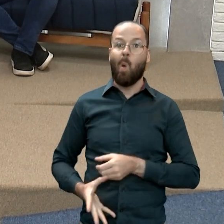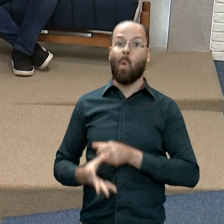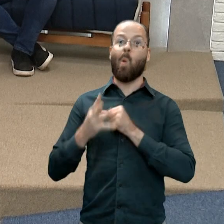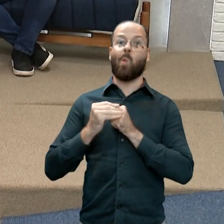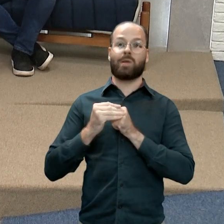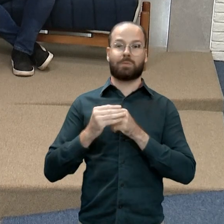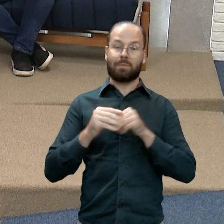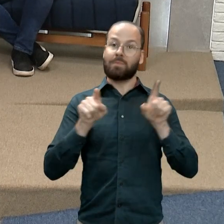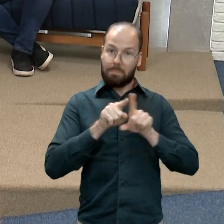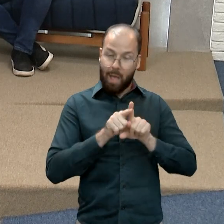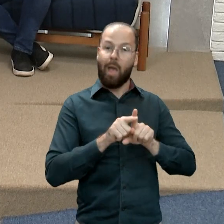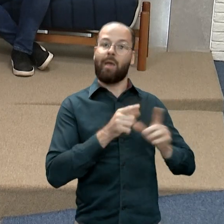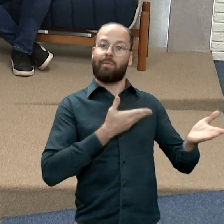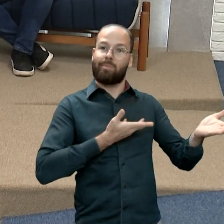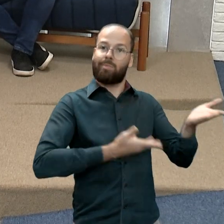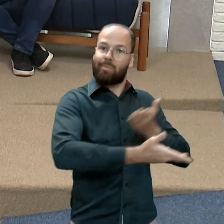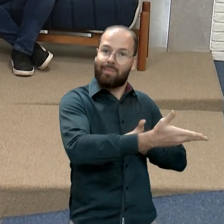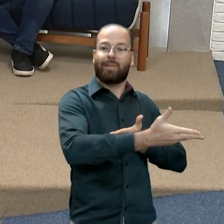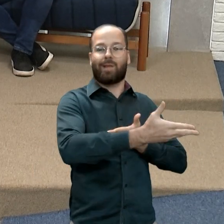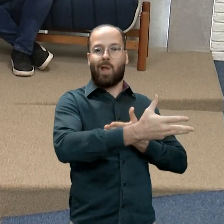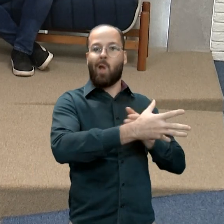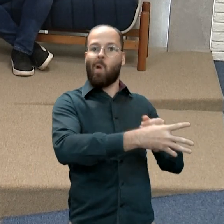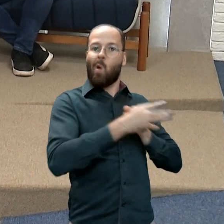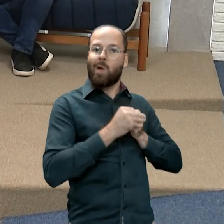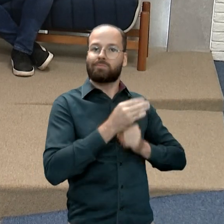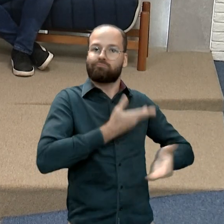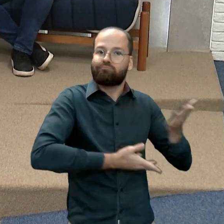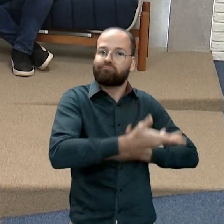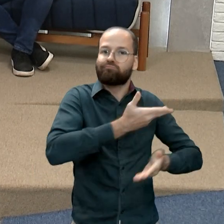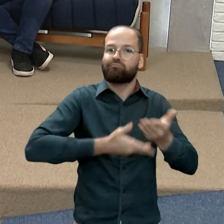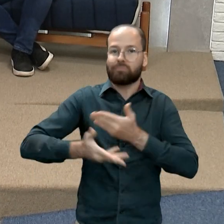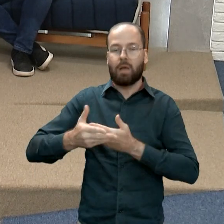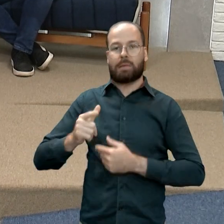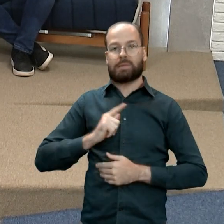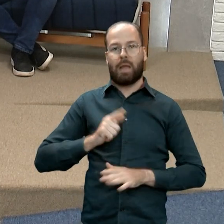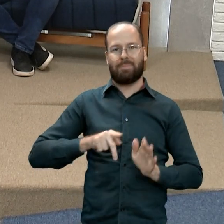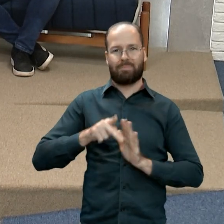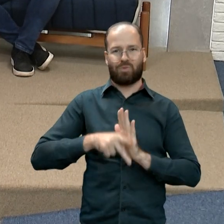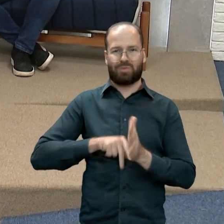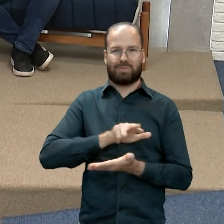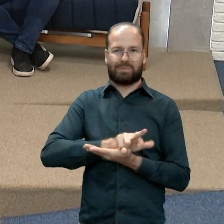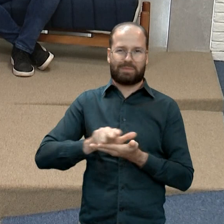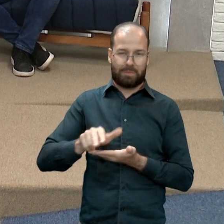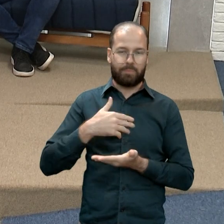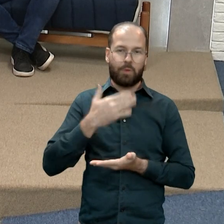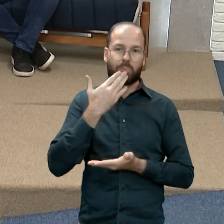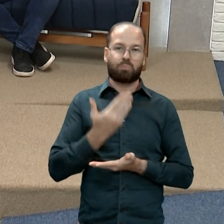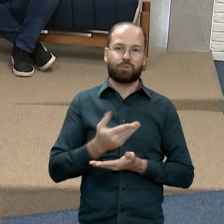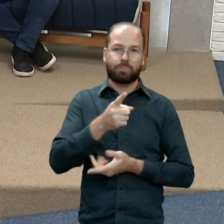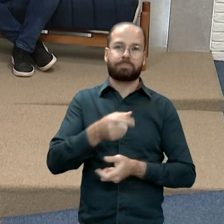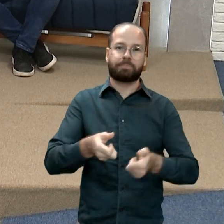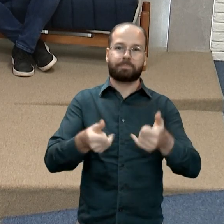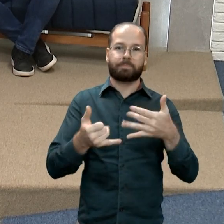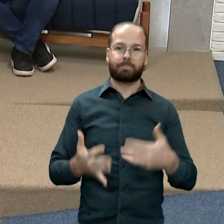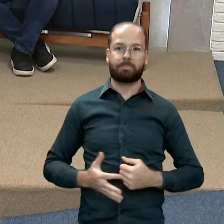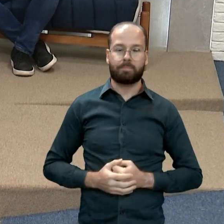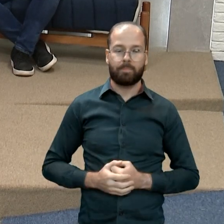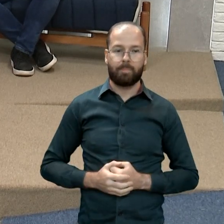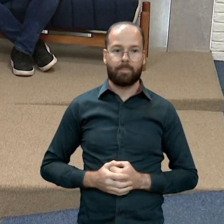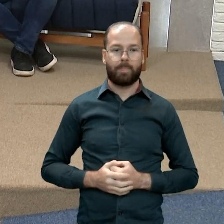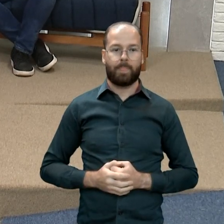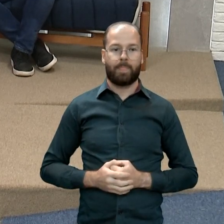lá também. E aí existem projetos nesse sentido que eu quero que o senhor comente para a gente. Sim, é